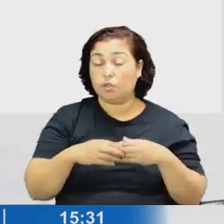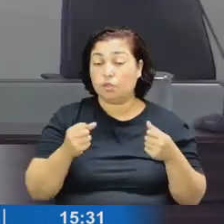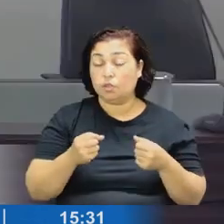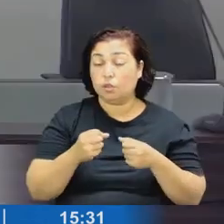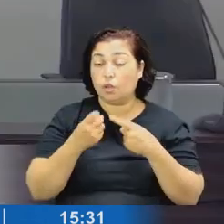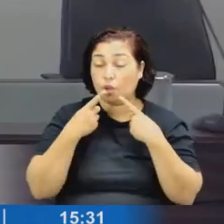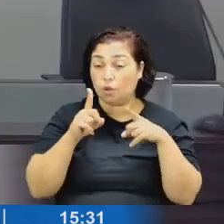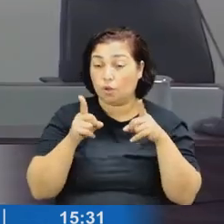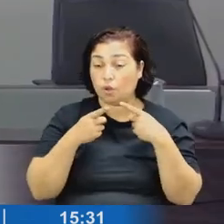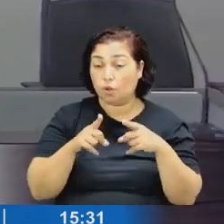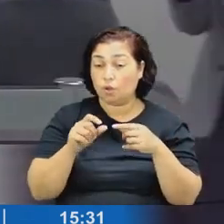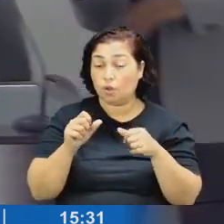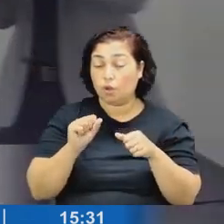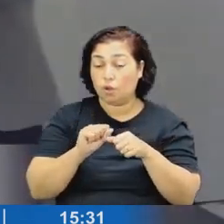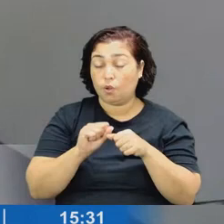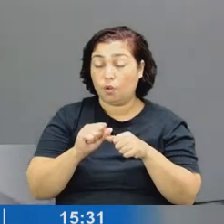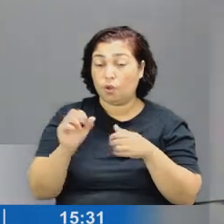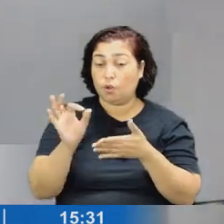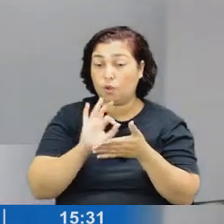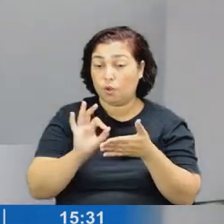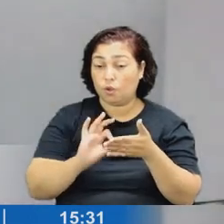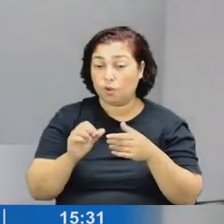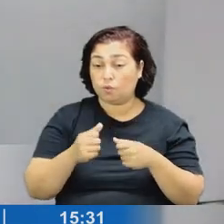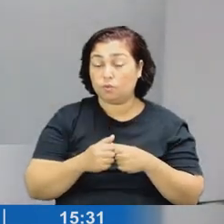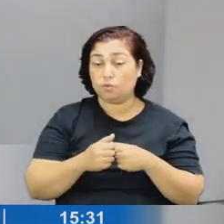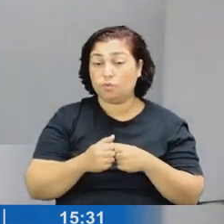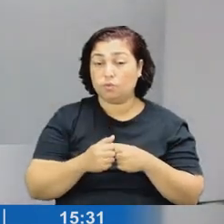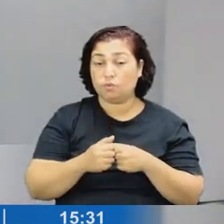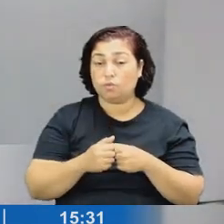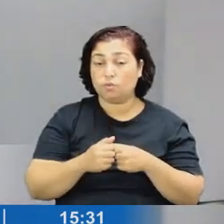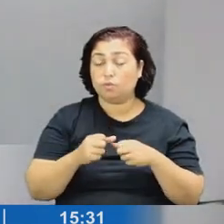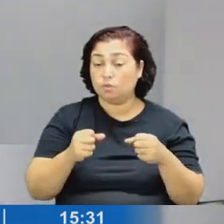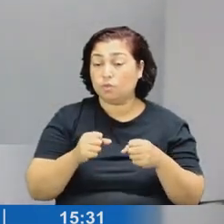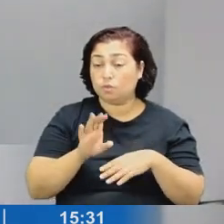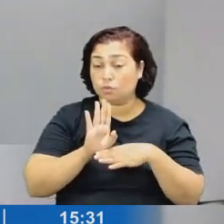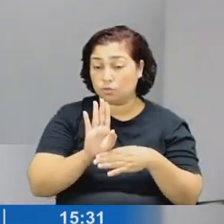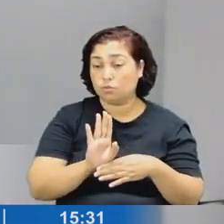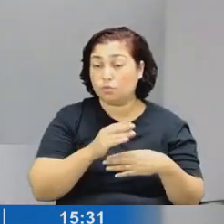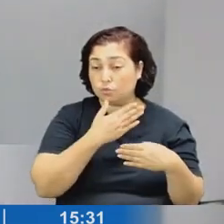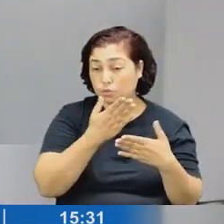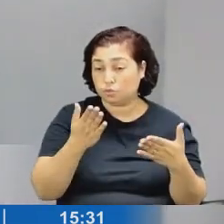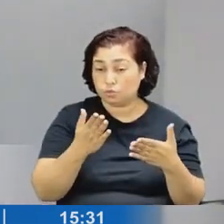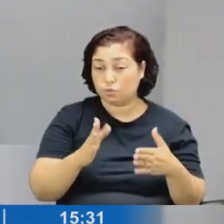a musiquinha aí para enquanto o pessoal faz o exercício tá eu posso ajudar